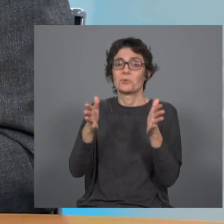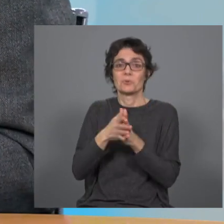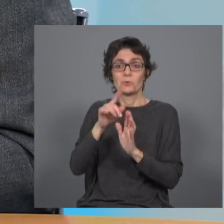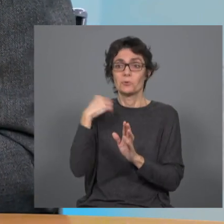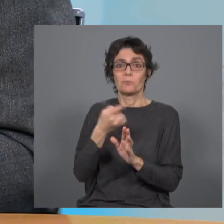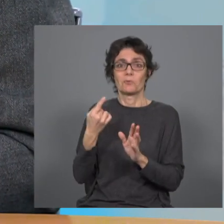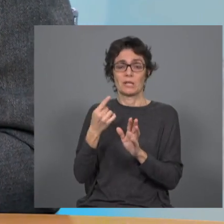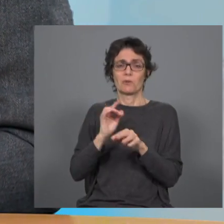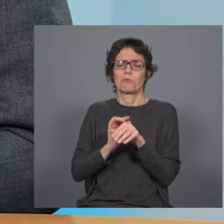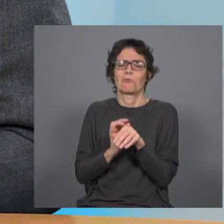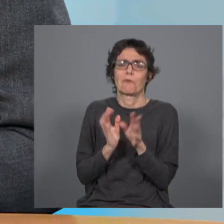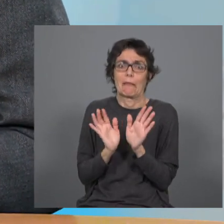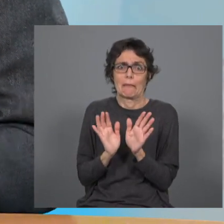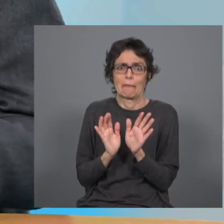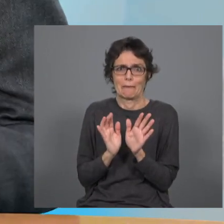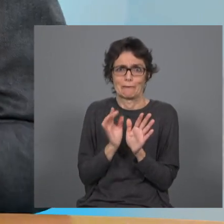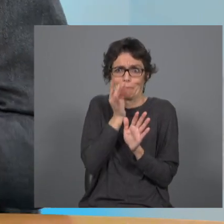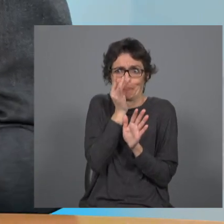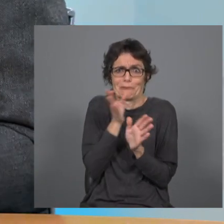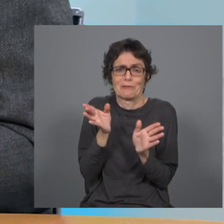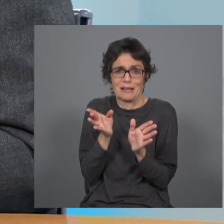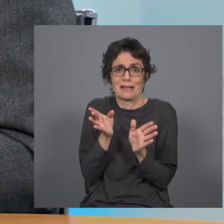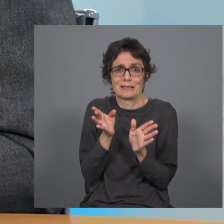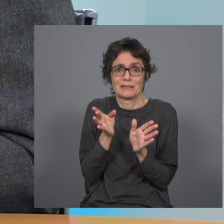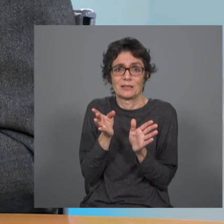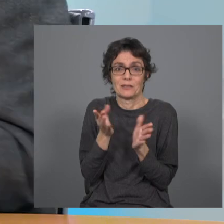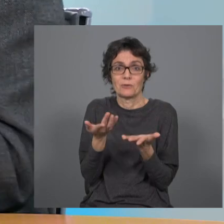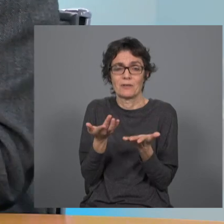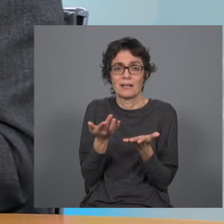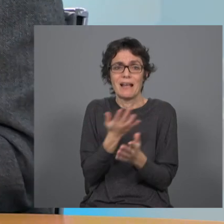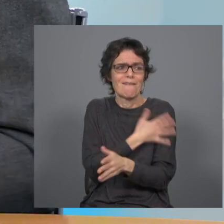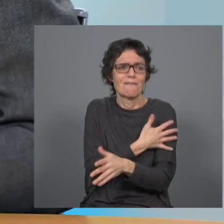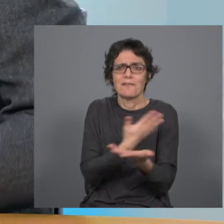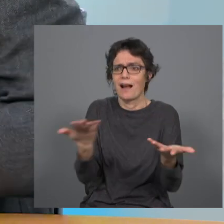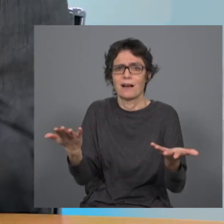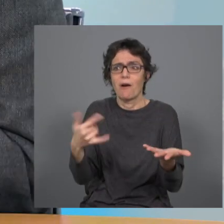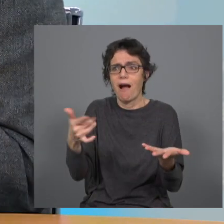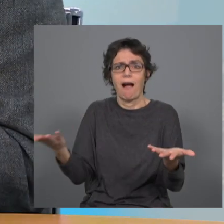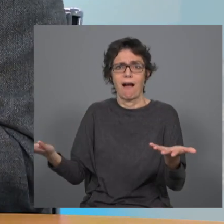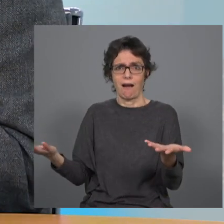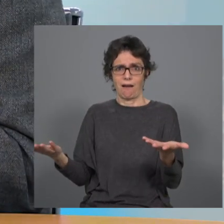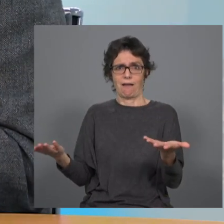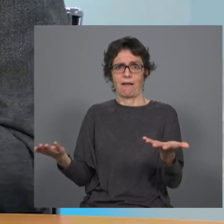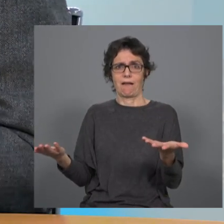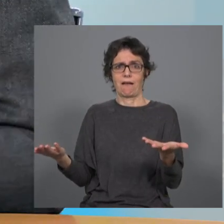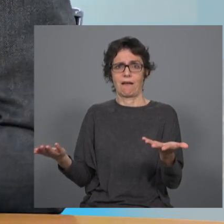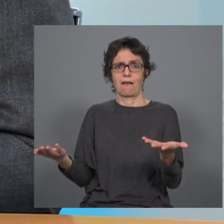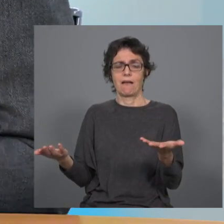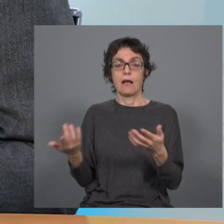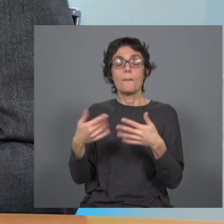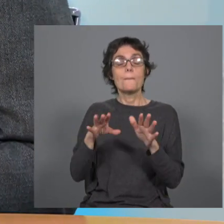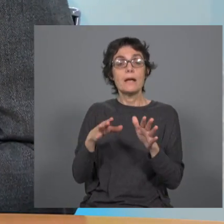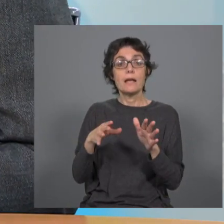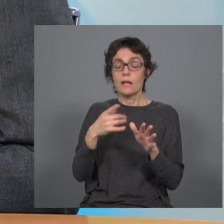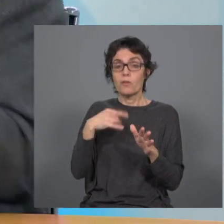é sentida e vista por todos nós todos os dias, também sermos testemunhos da nossa fragilidade, mas também da